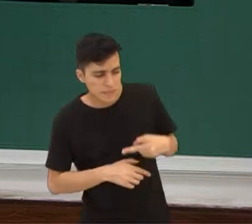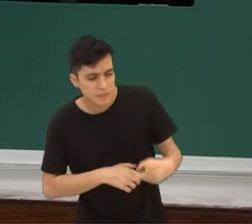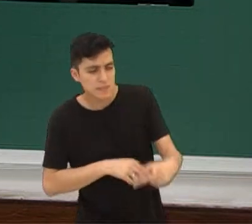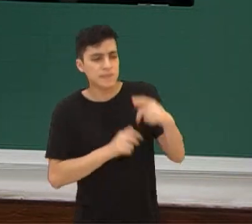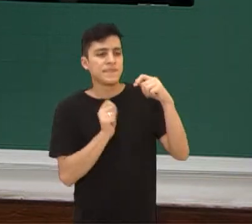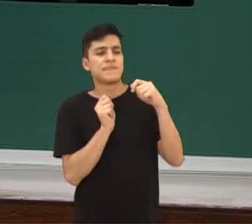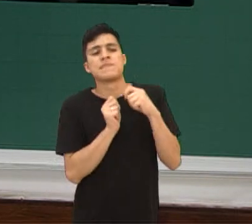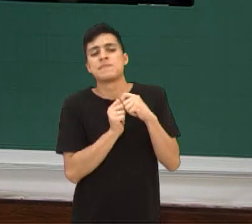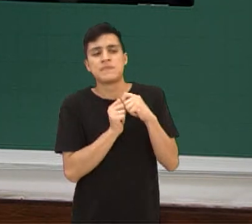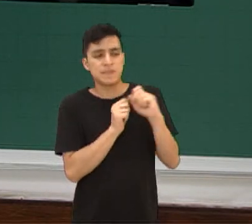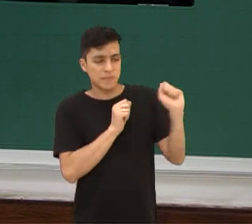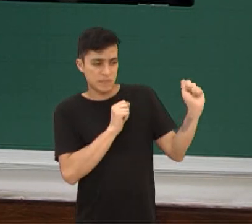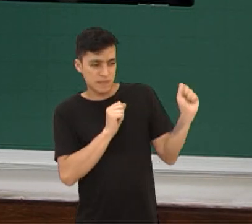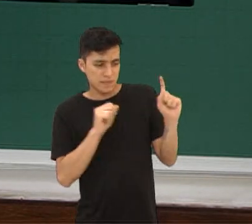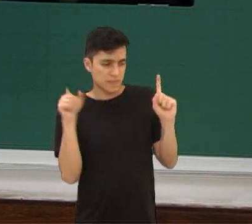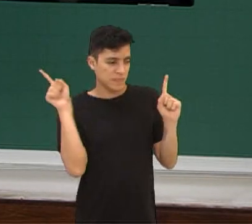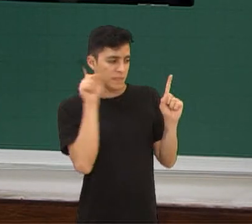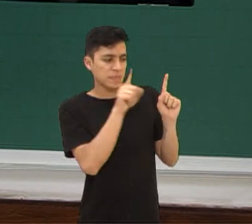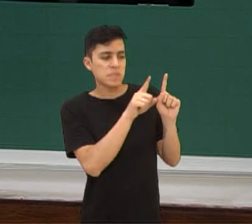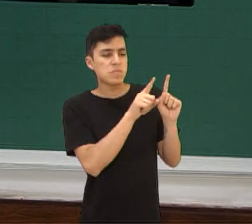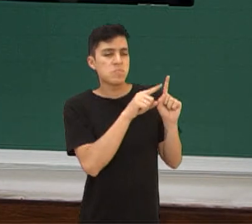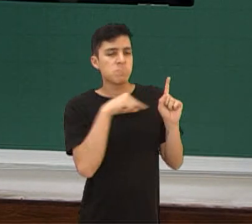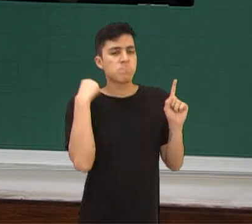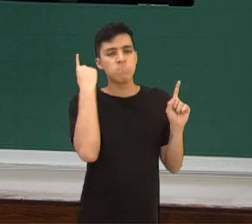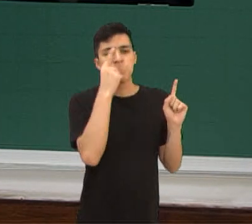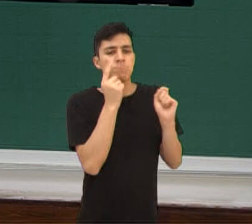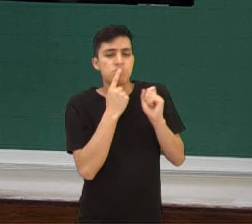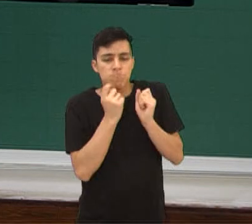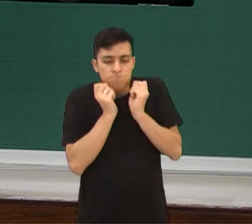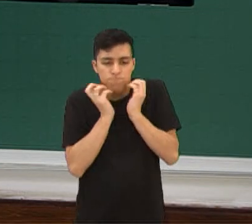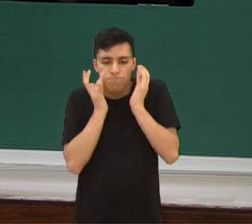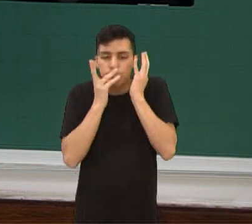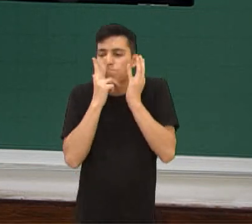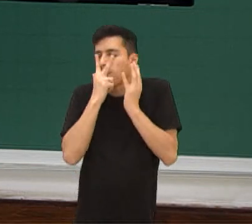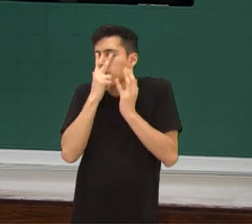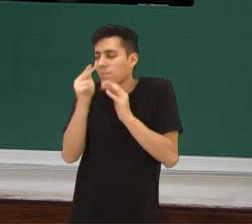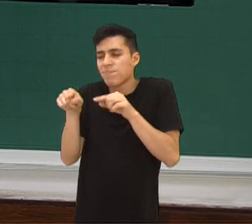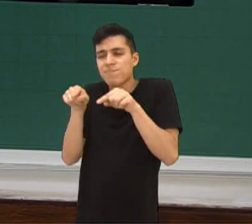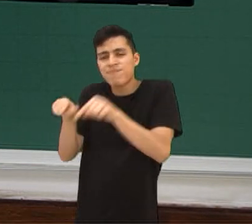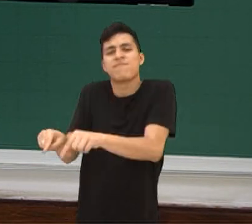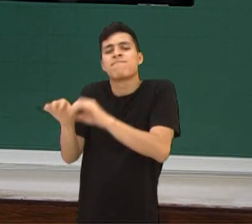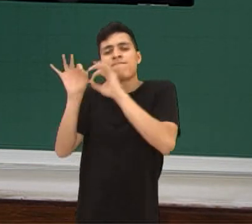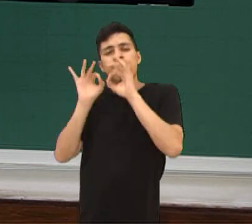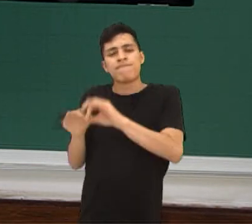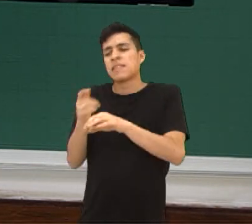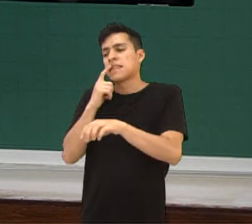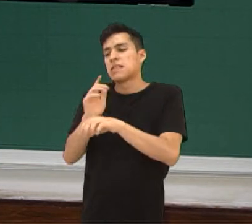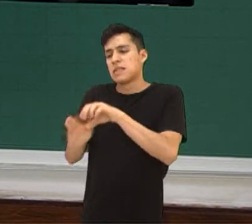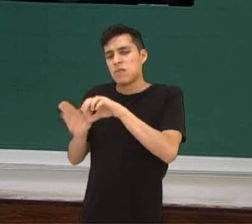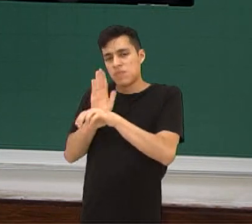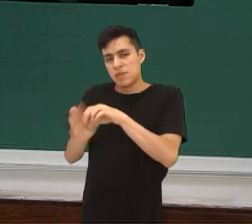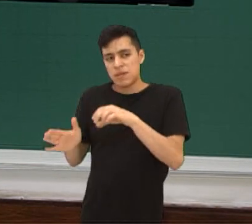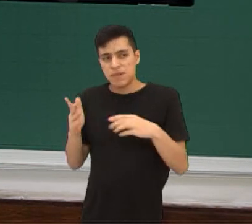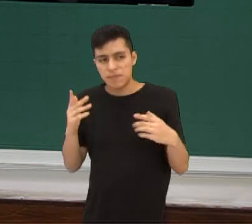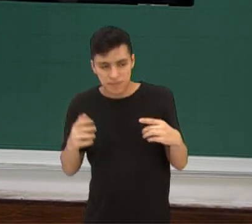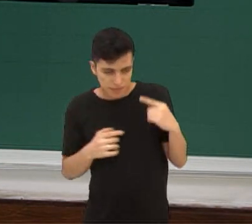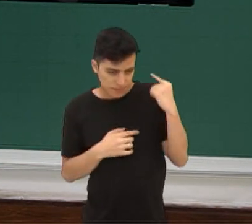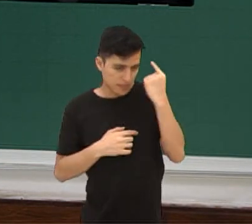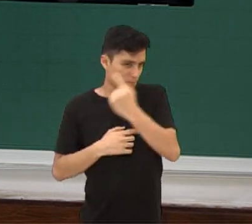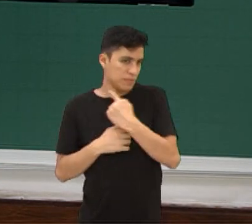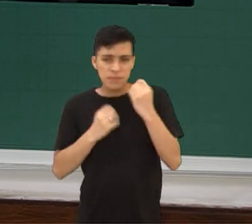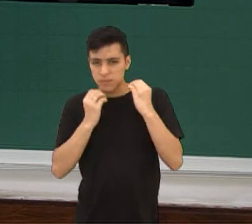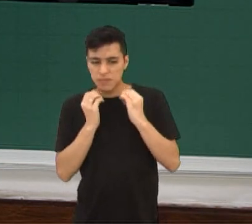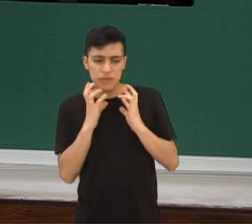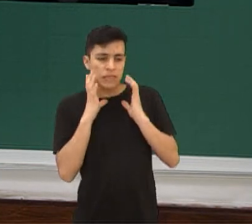fico roxo. Eu fico vermelho. Eu fico vermelho como um tomate. Né? Ou seja, eu ruborizo, né?